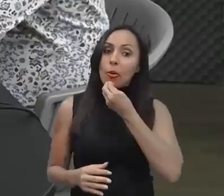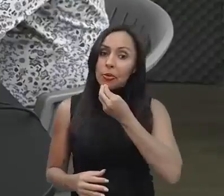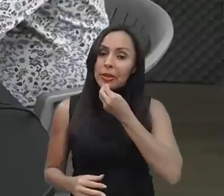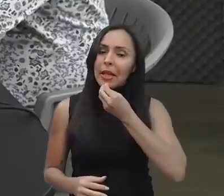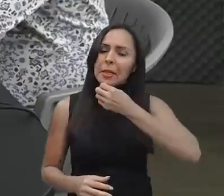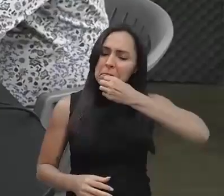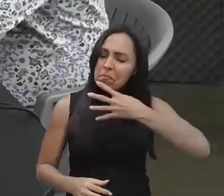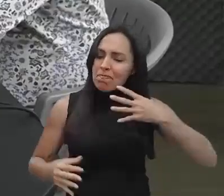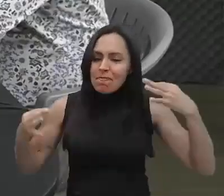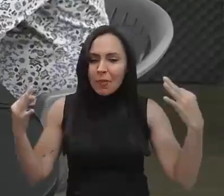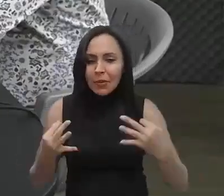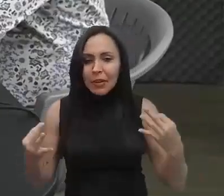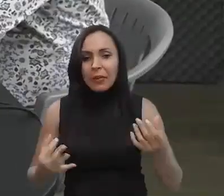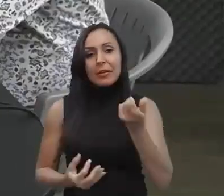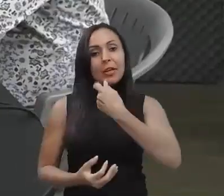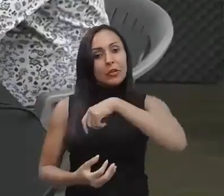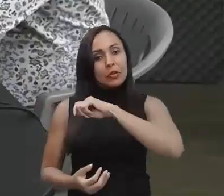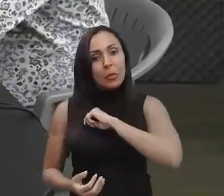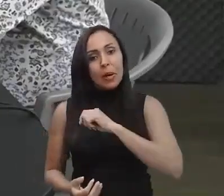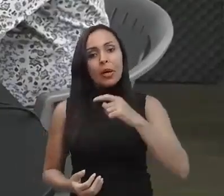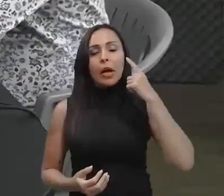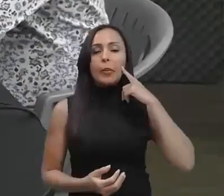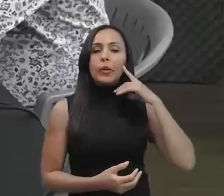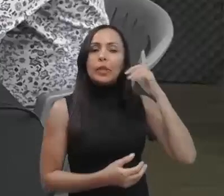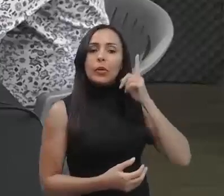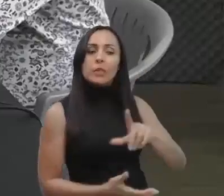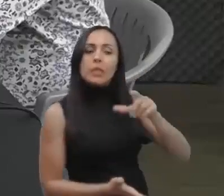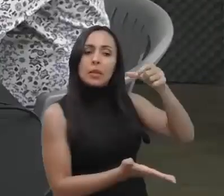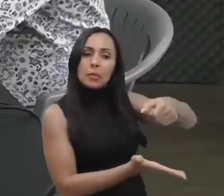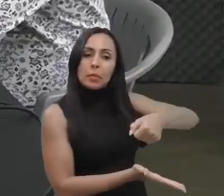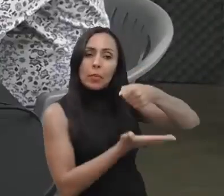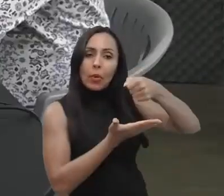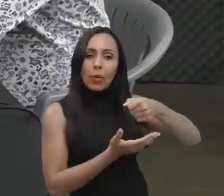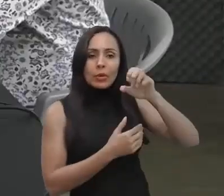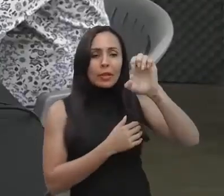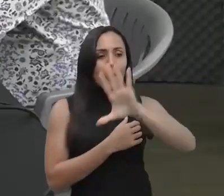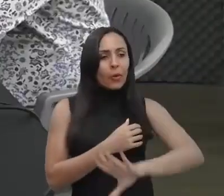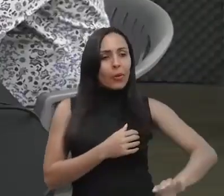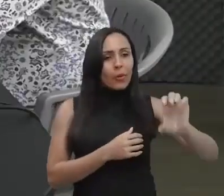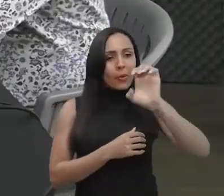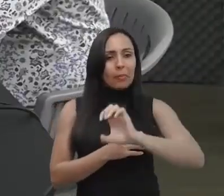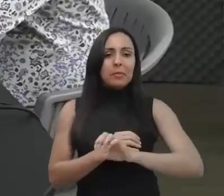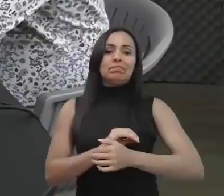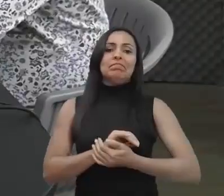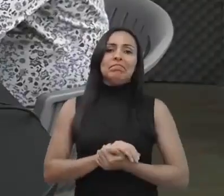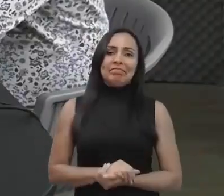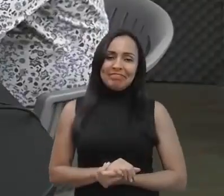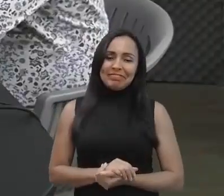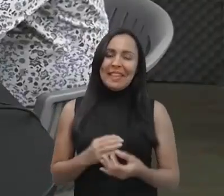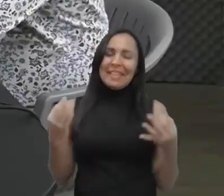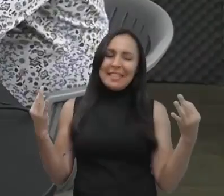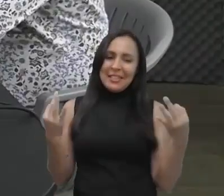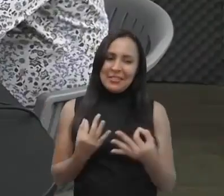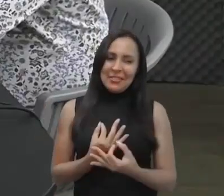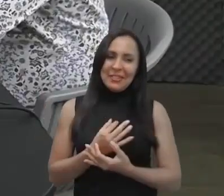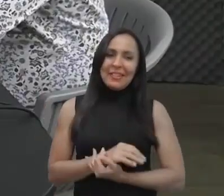lá poder conseguir bolsa poder continuar na Europa um monte de porta que se abre né gente é incrível incrível então assim PGM